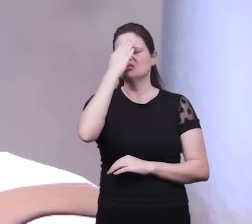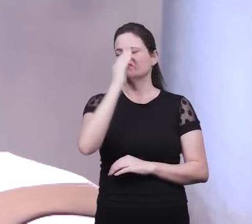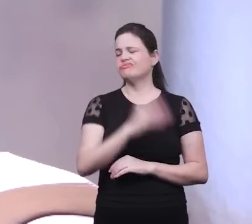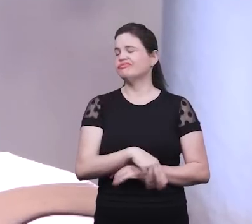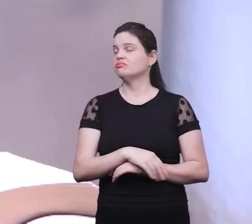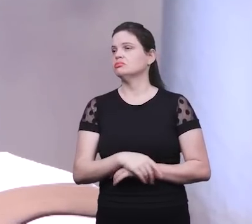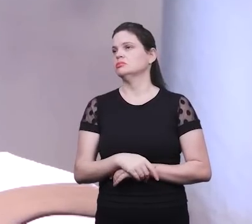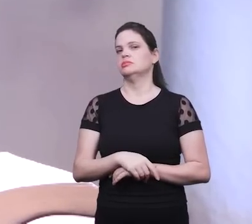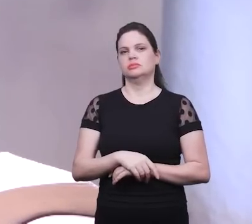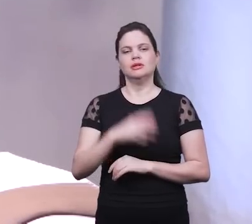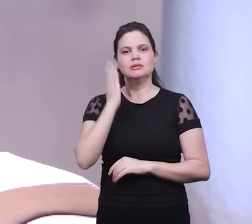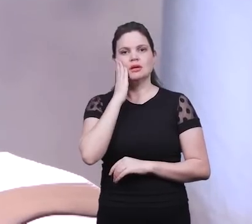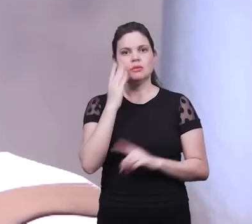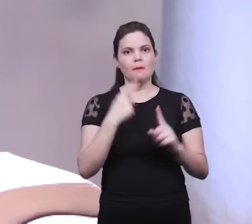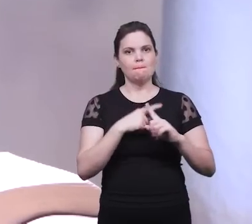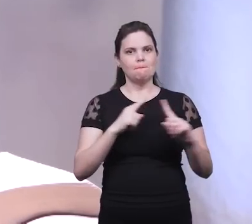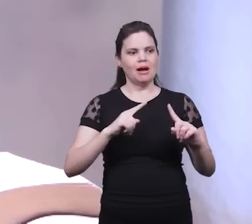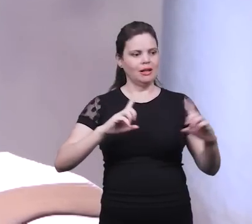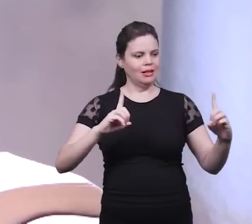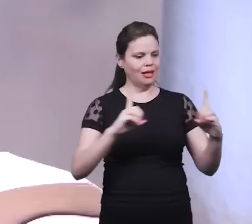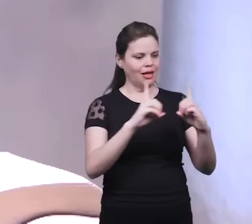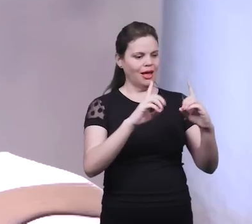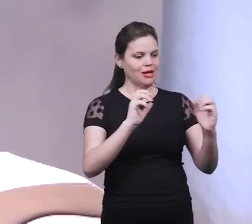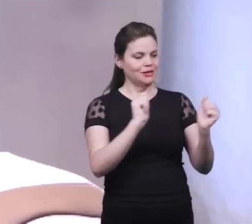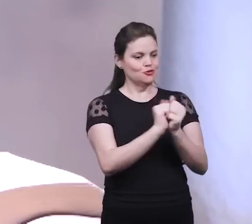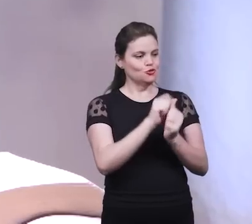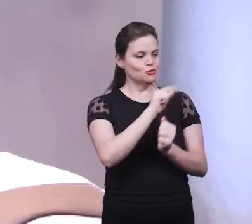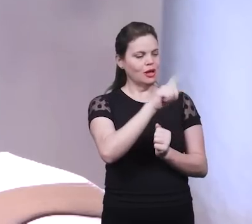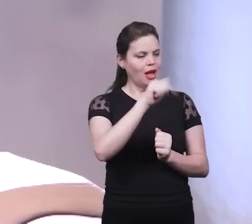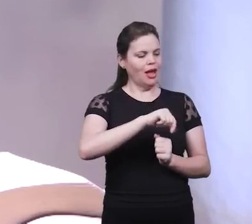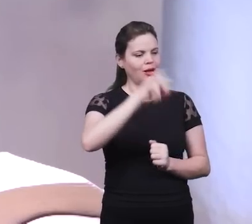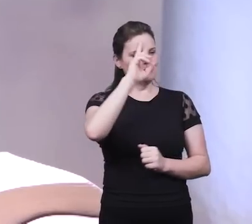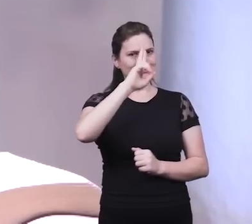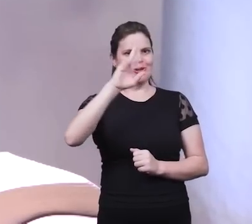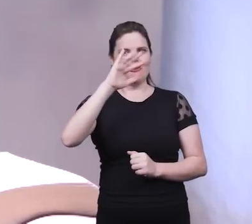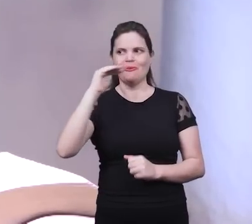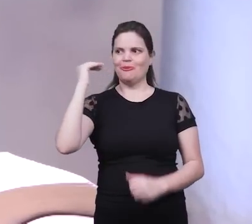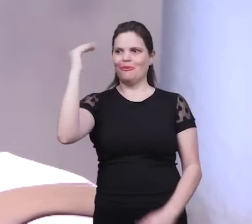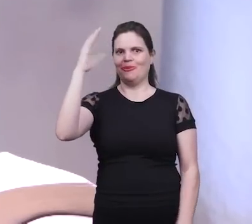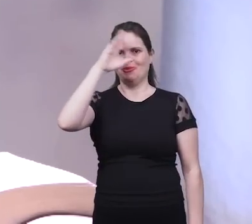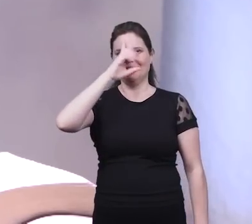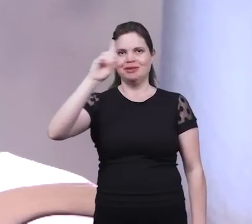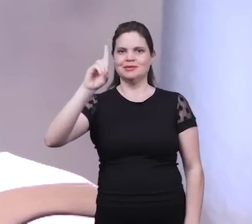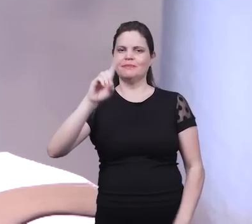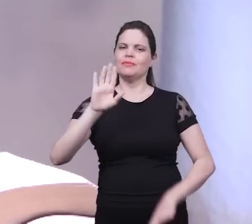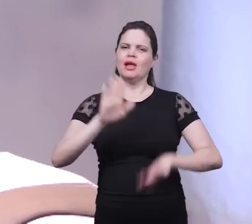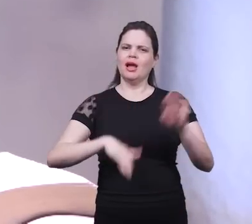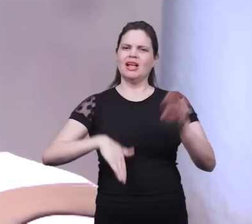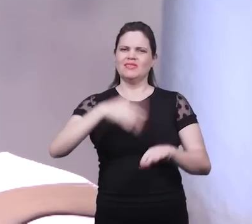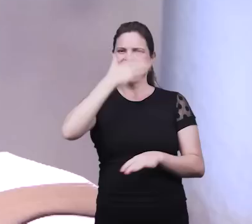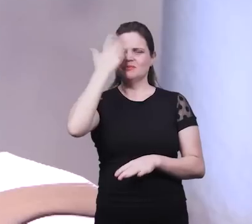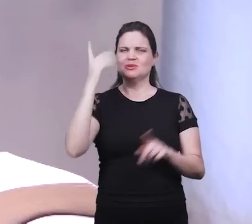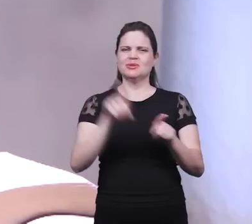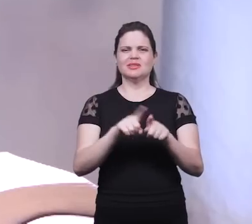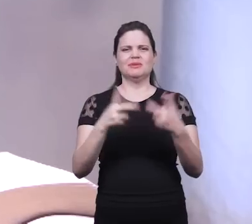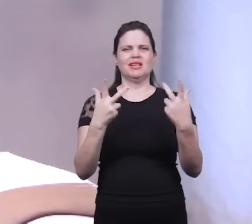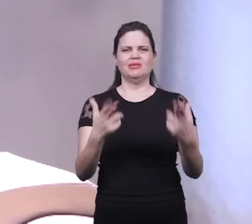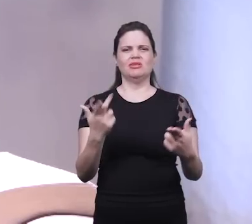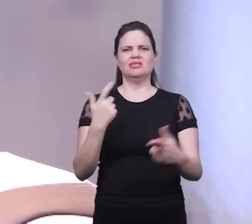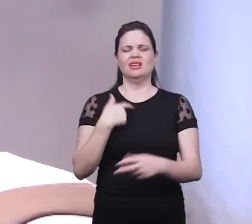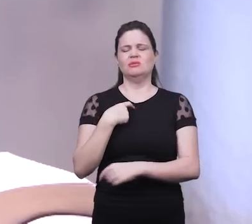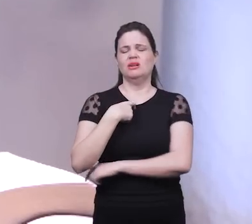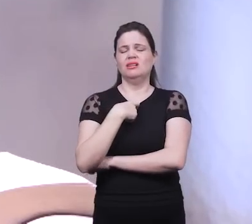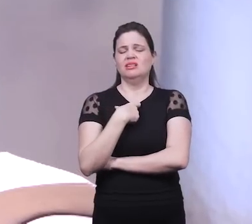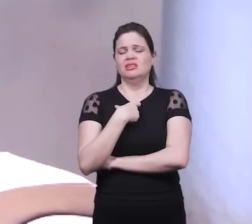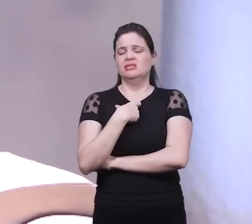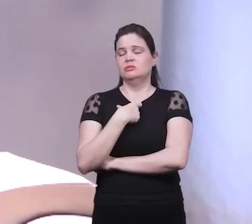vida ali com ele ali, né? E às vezes, sabe o que acontece? Às vezes tem muitas pessoas nessa hora que estão desanimadas com a sua vida, assim,